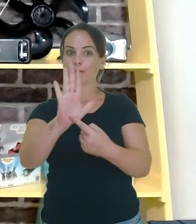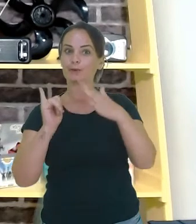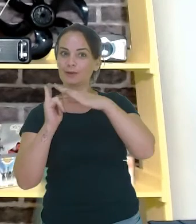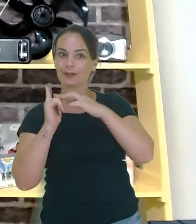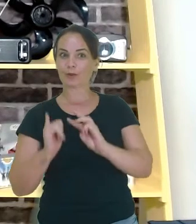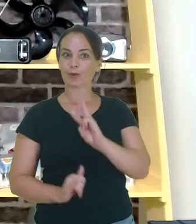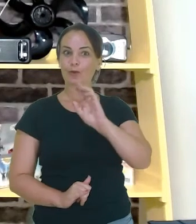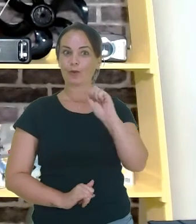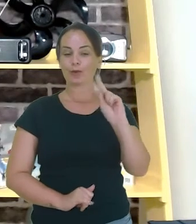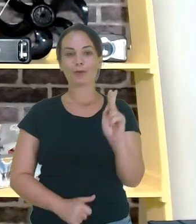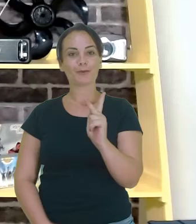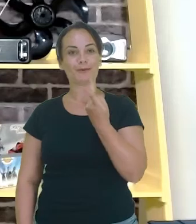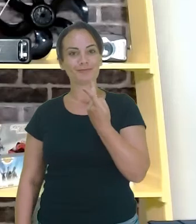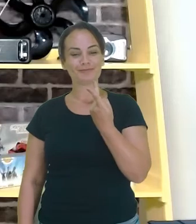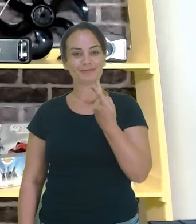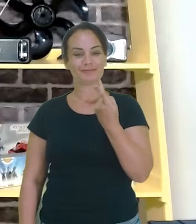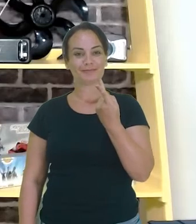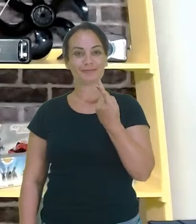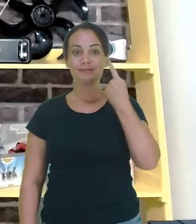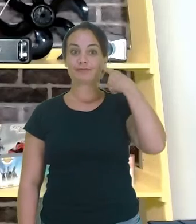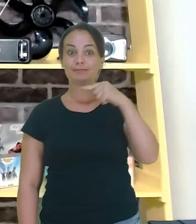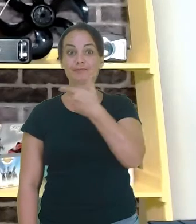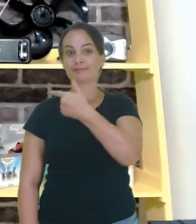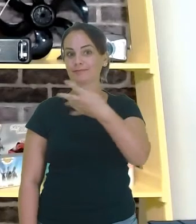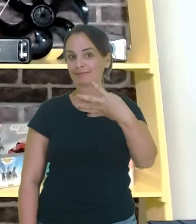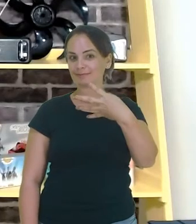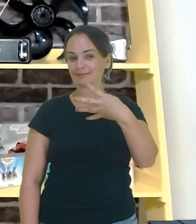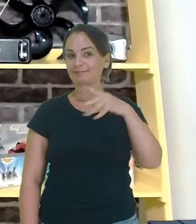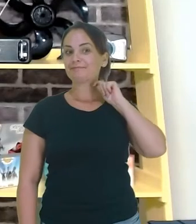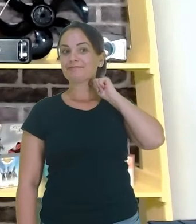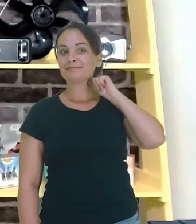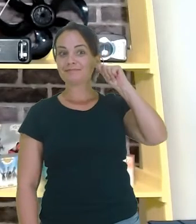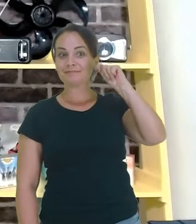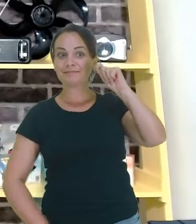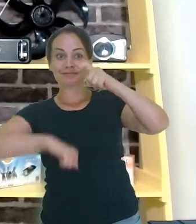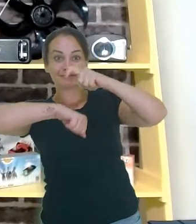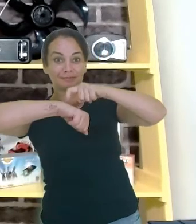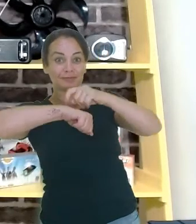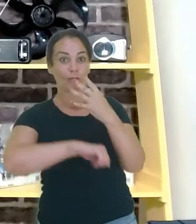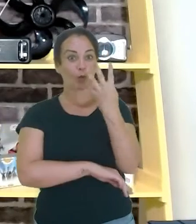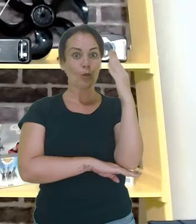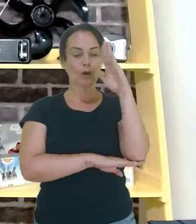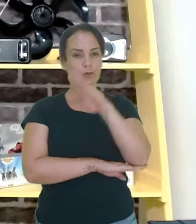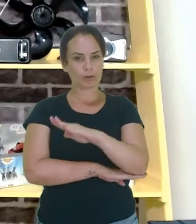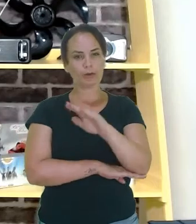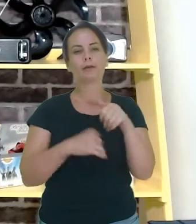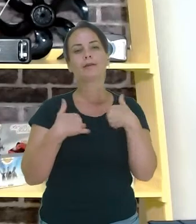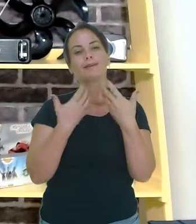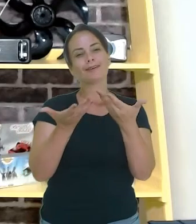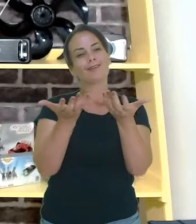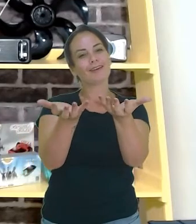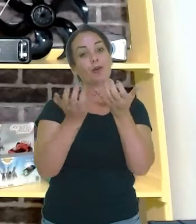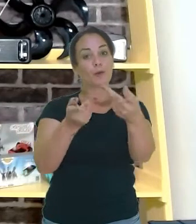canal de YouTube do programa WOSH, no dia 24 de abril, às 16 horas. Então eu queria convidar